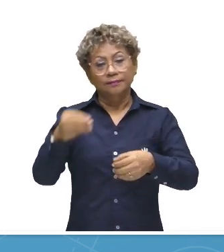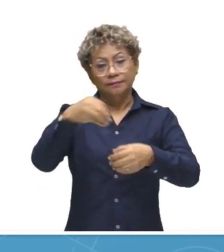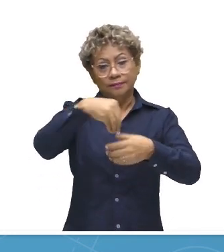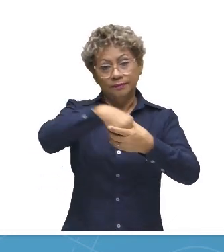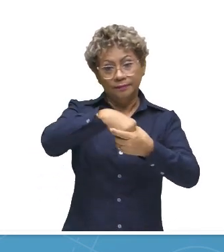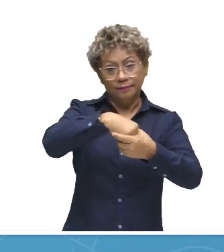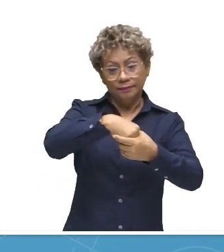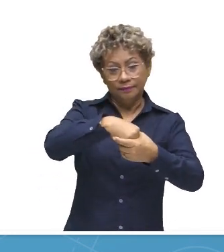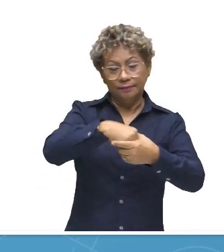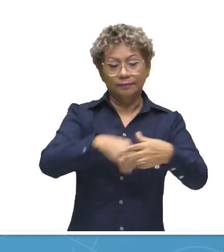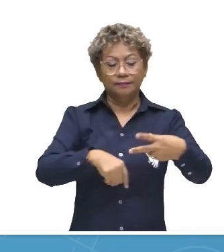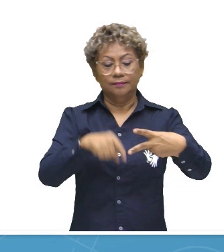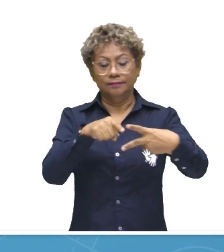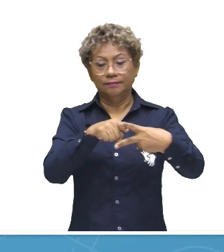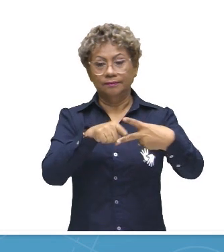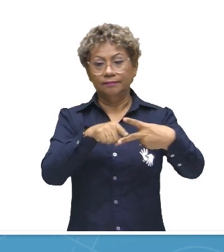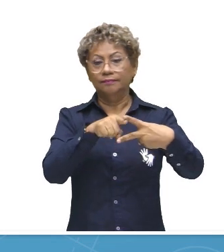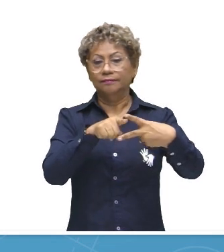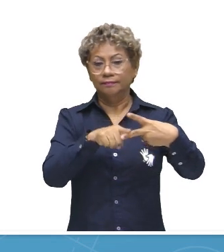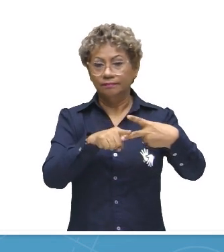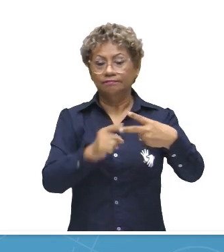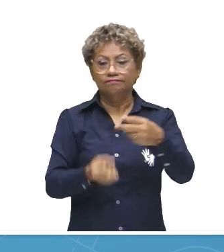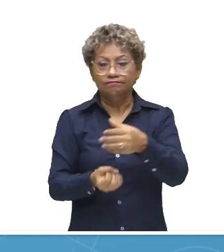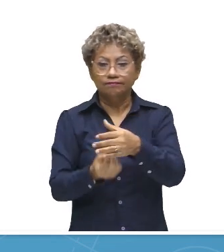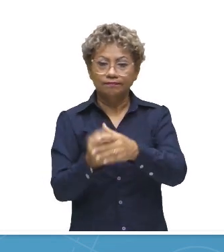são formados, né,